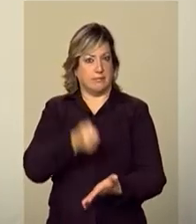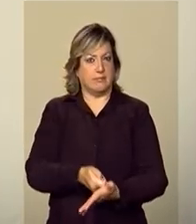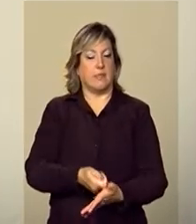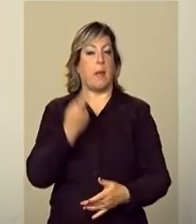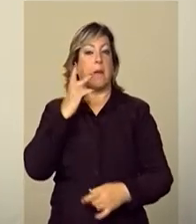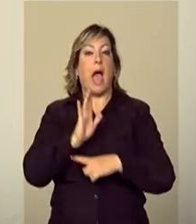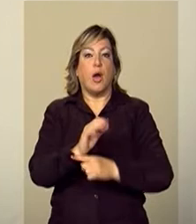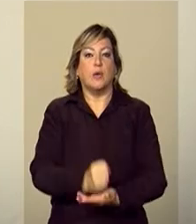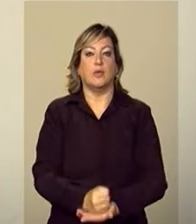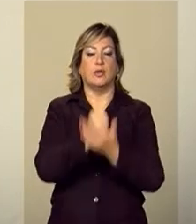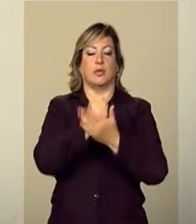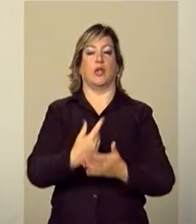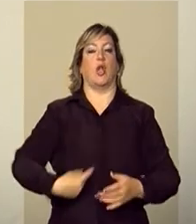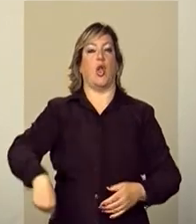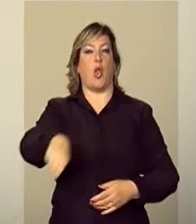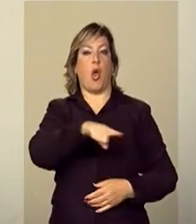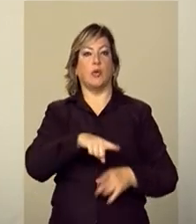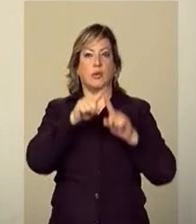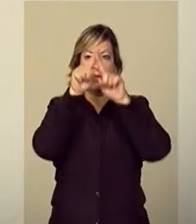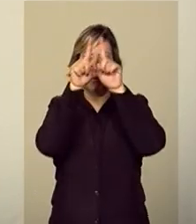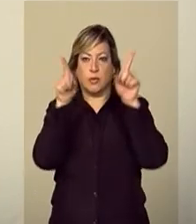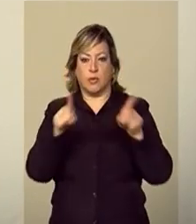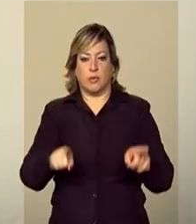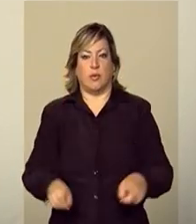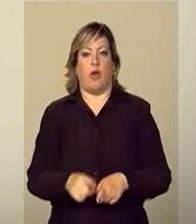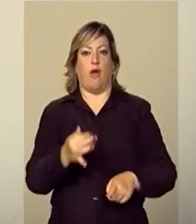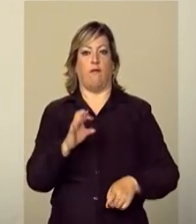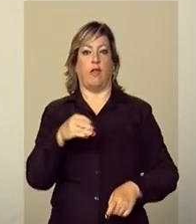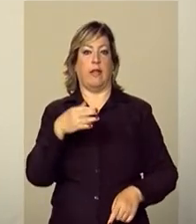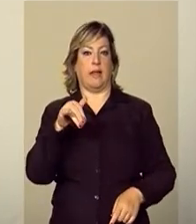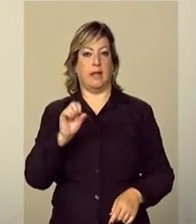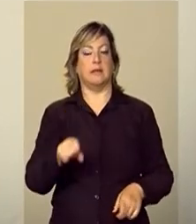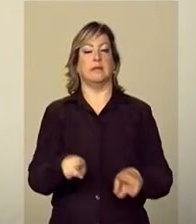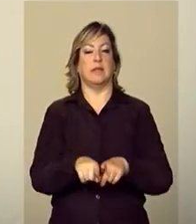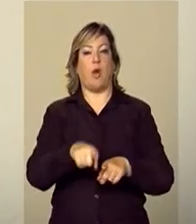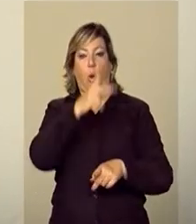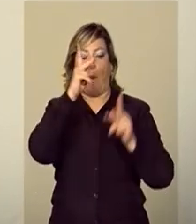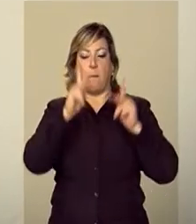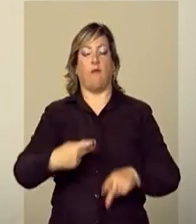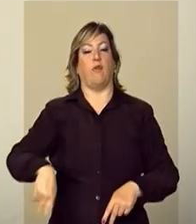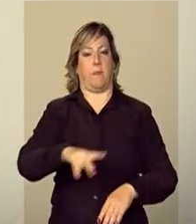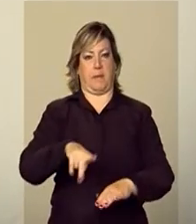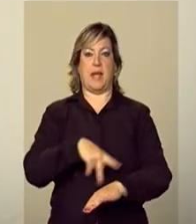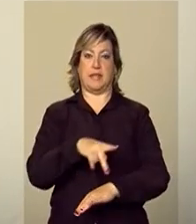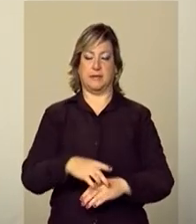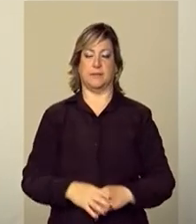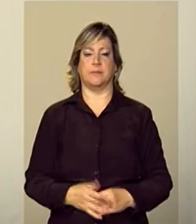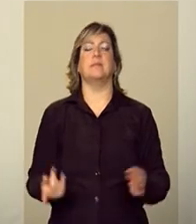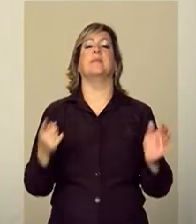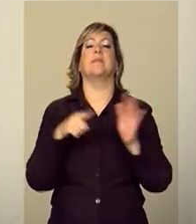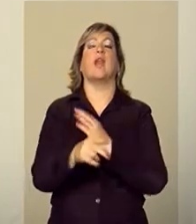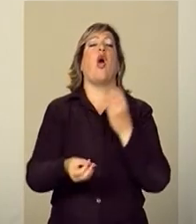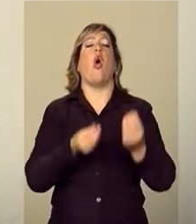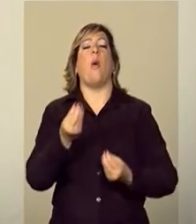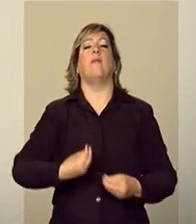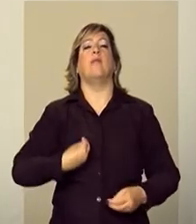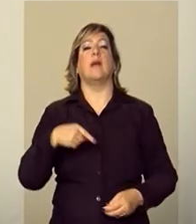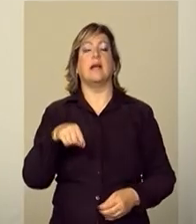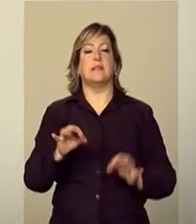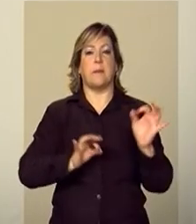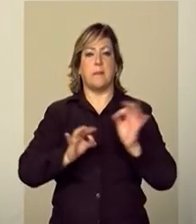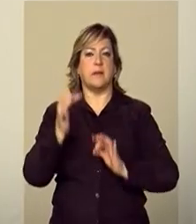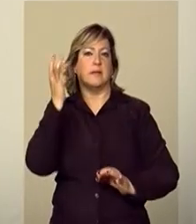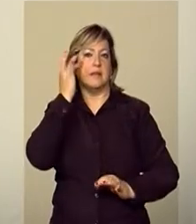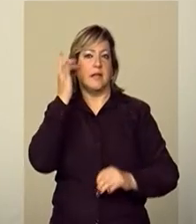para proteger as nossas fronteiras EA população do nosso país como funciona o plano estratégico de fronteiras